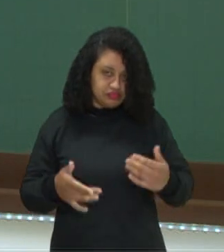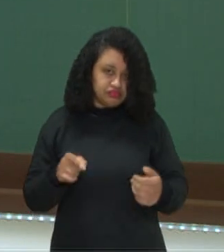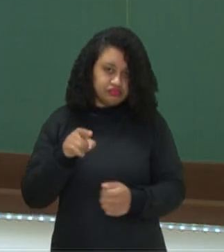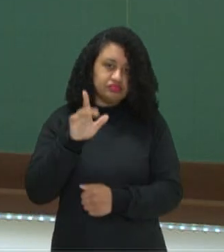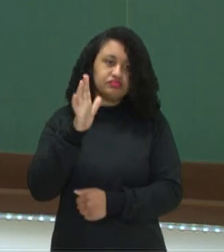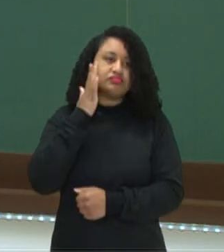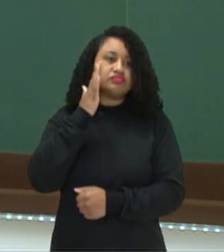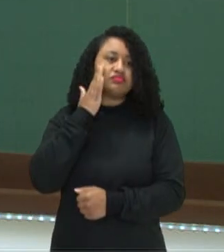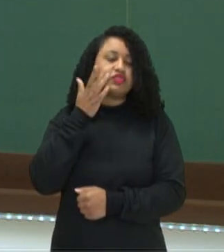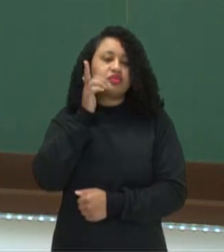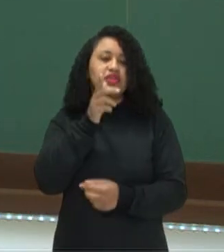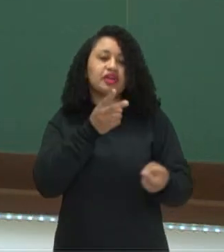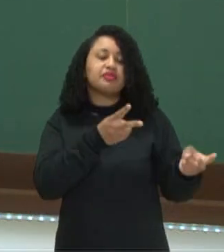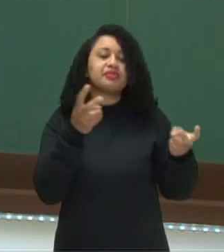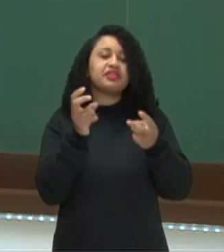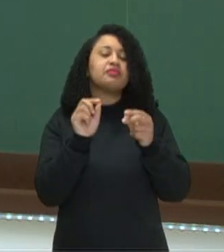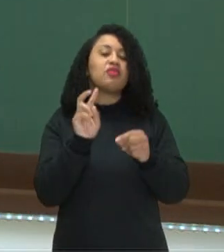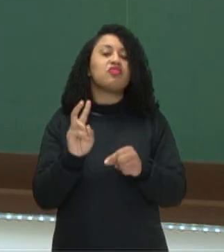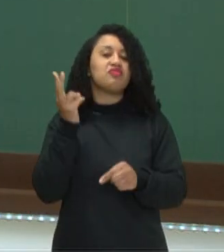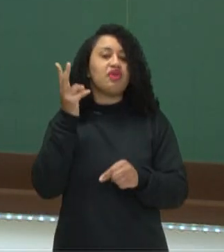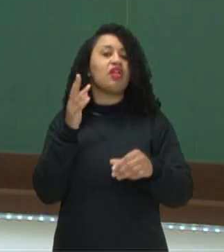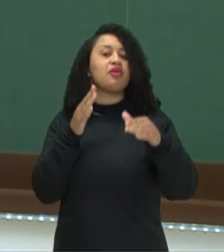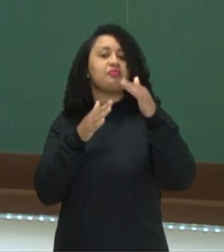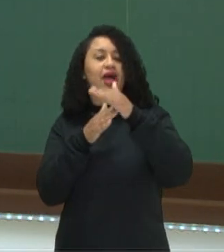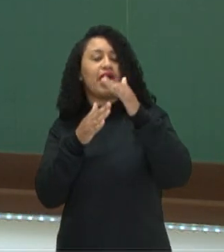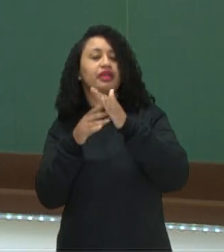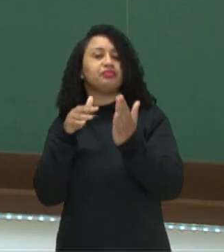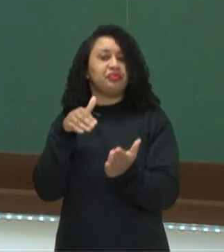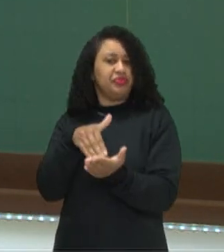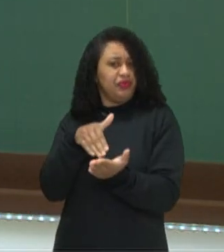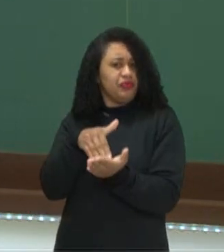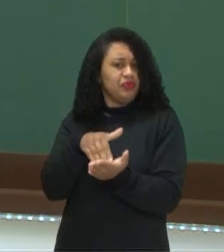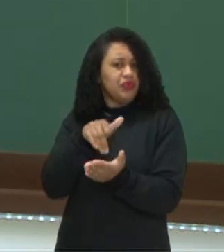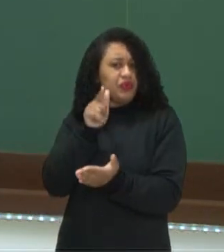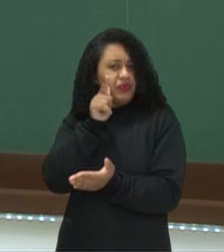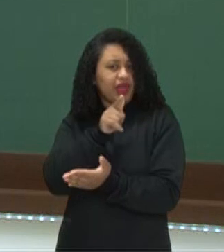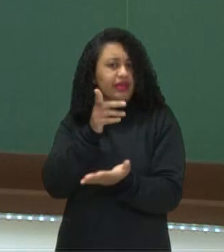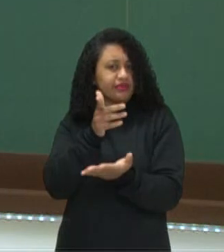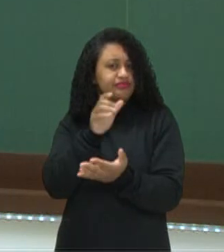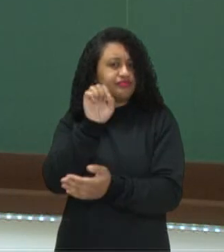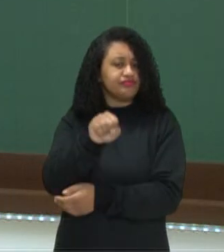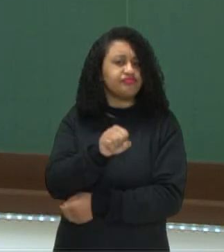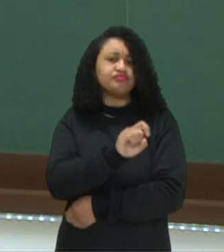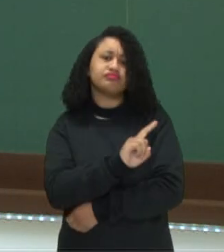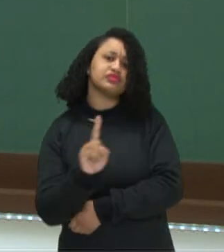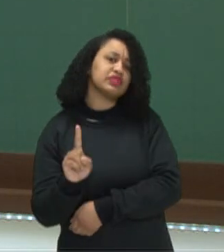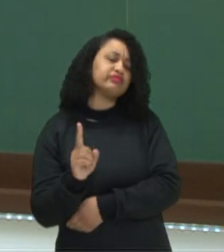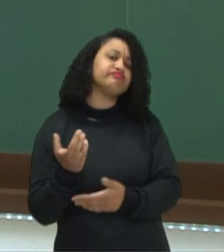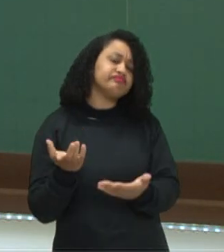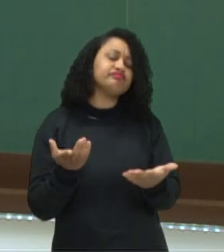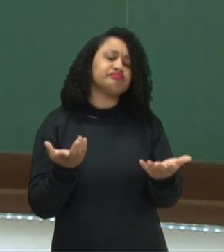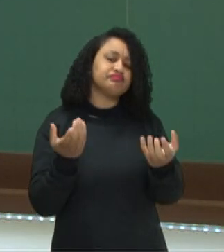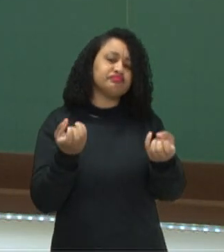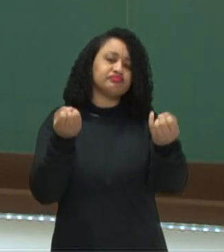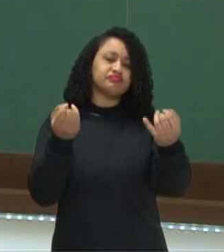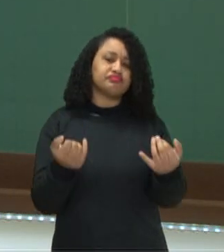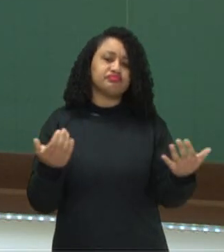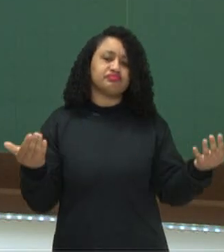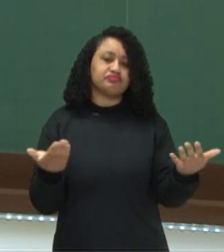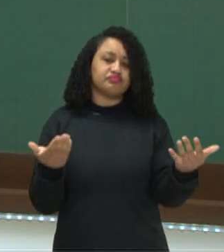Você já consegue identificar o valor de máximo ou de mínimo de uma função quadrática? Sim? Não? Vamos falar sobre